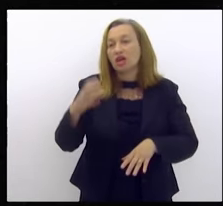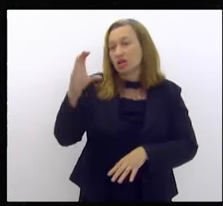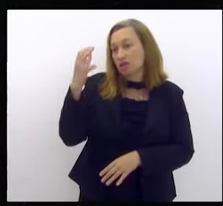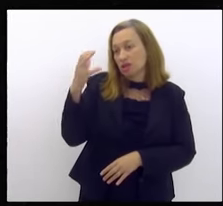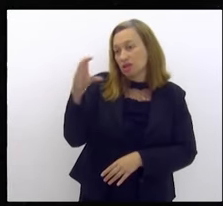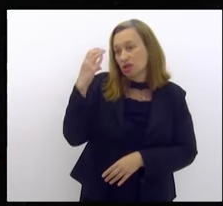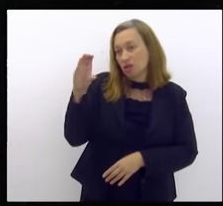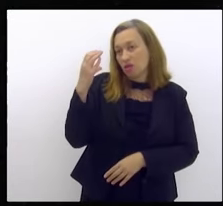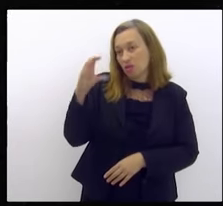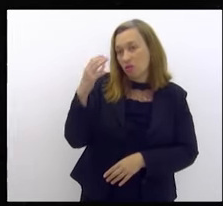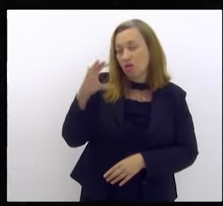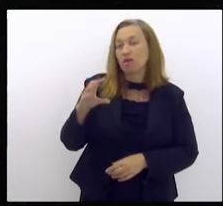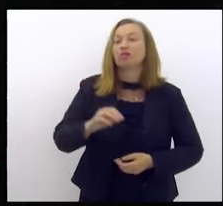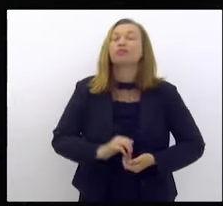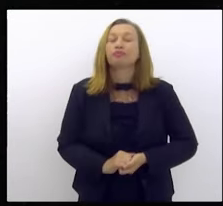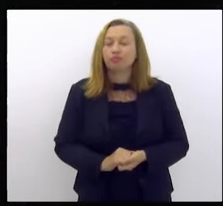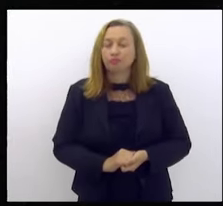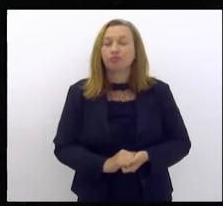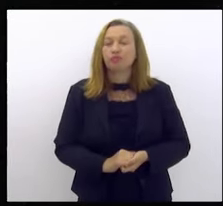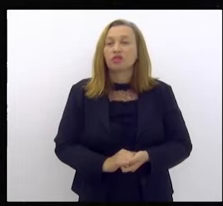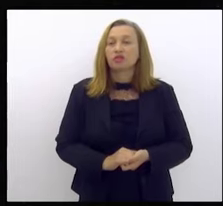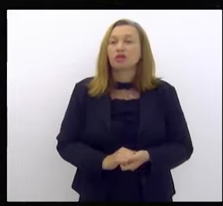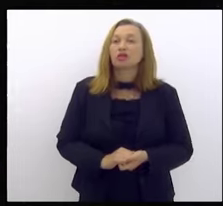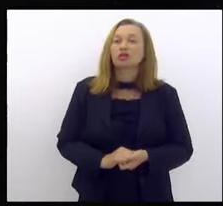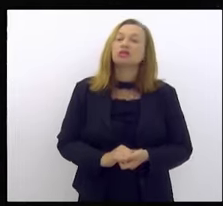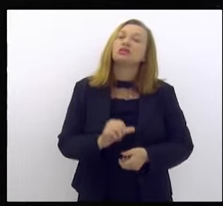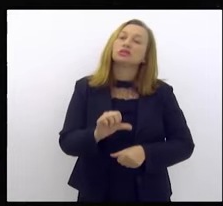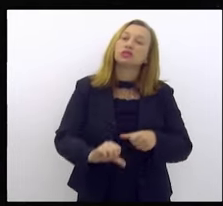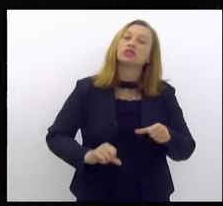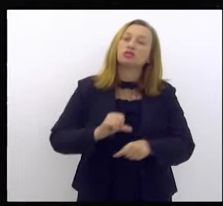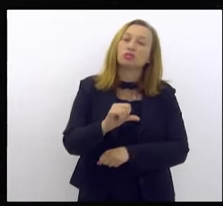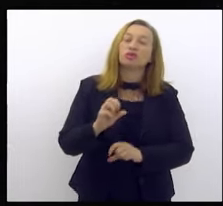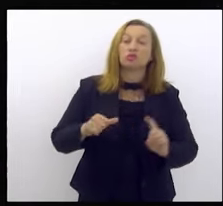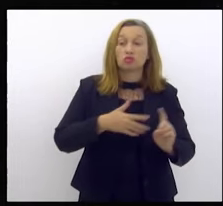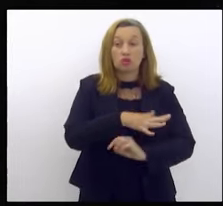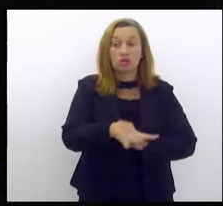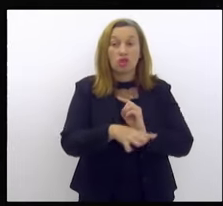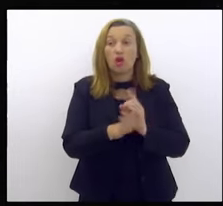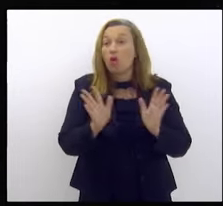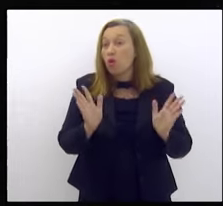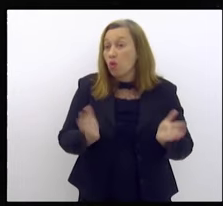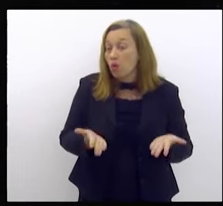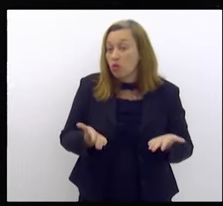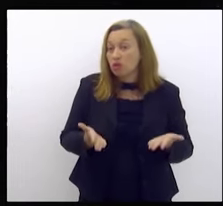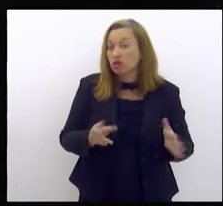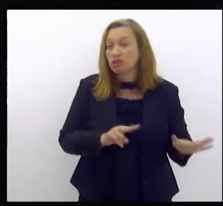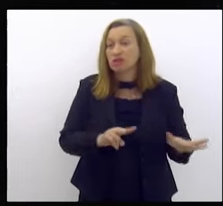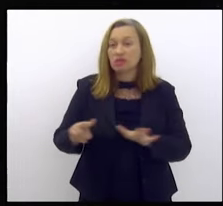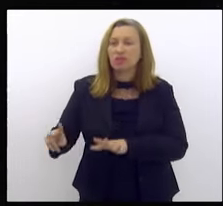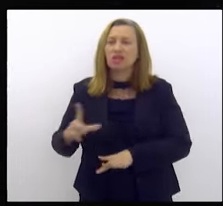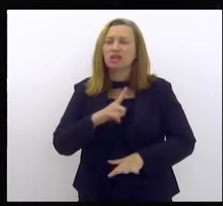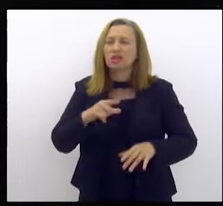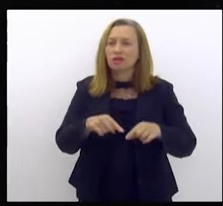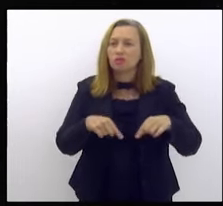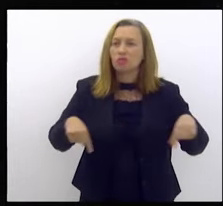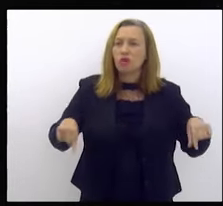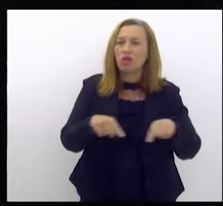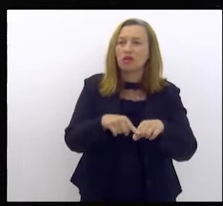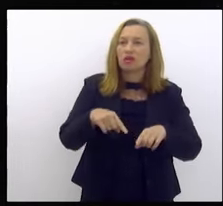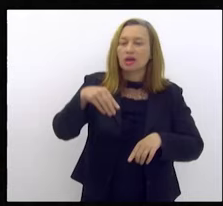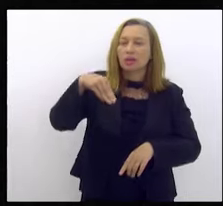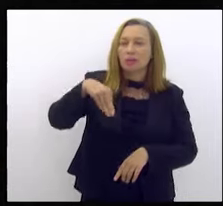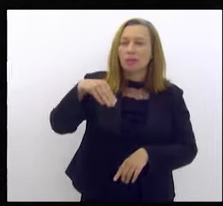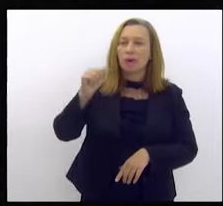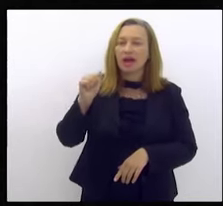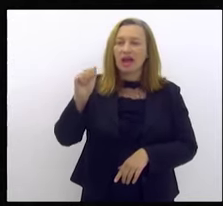cidades, o hip-hop vem passando e promovendo essa transformação social. Hoje mesmo, na semana, teremos uma roda lá em Macaé,